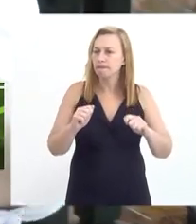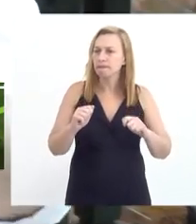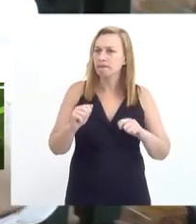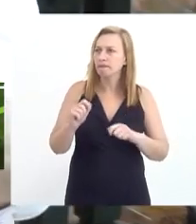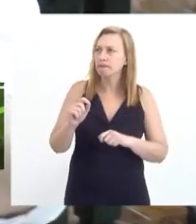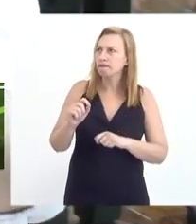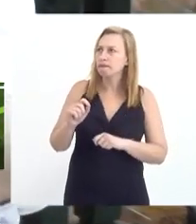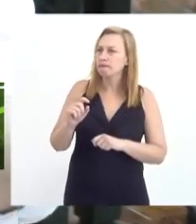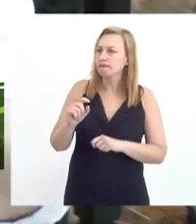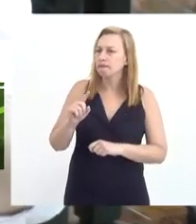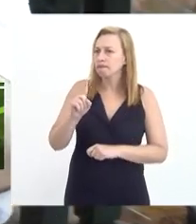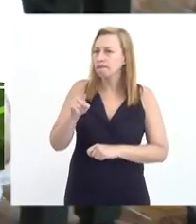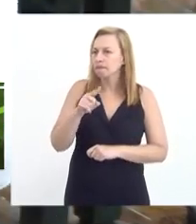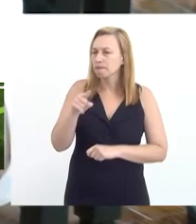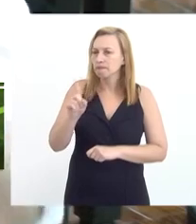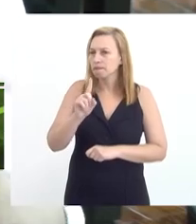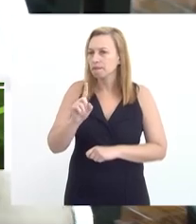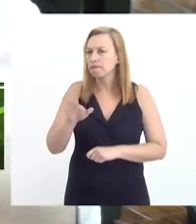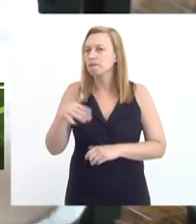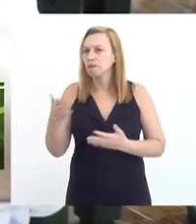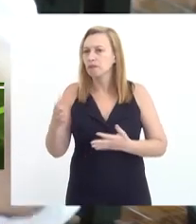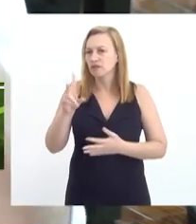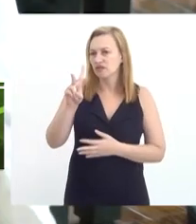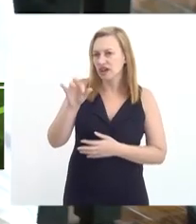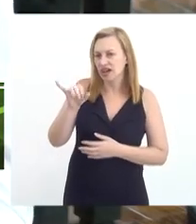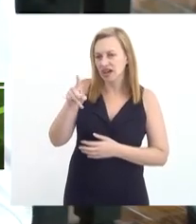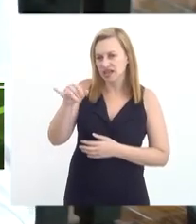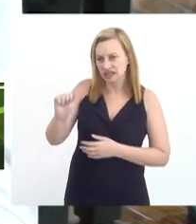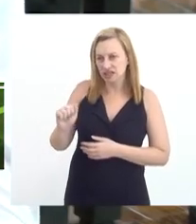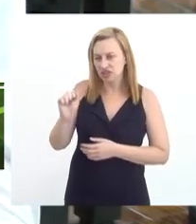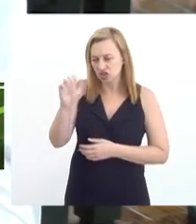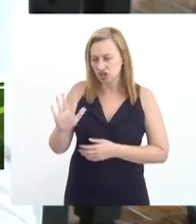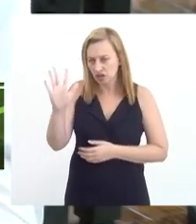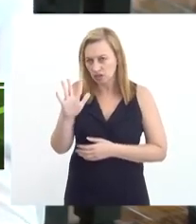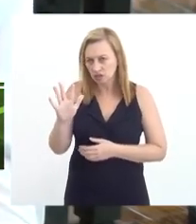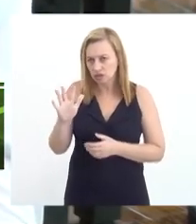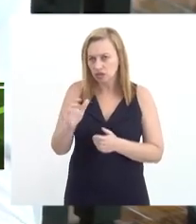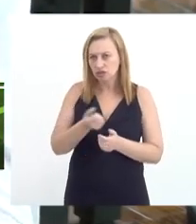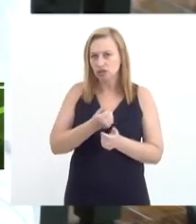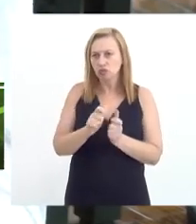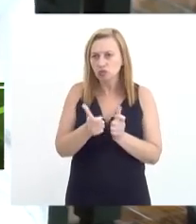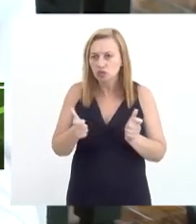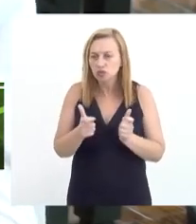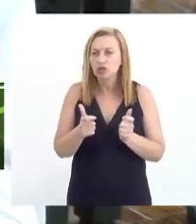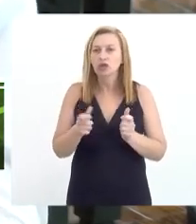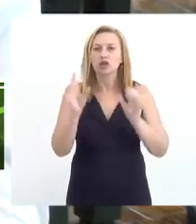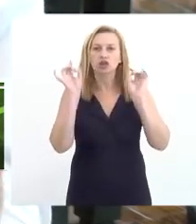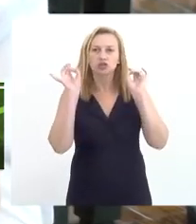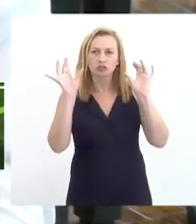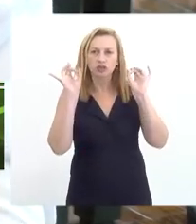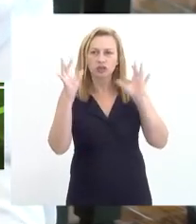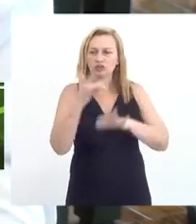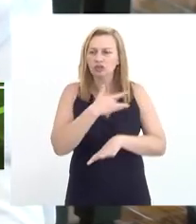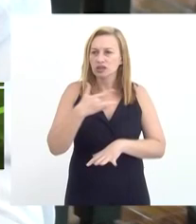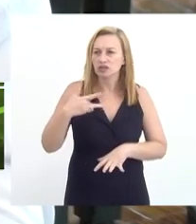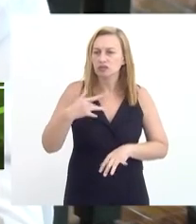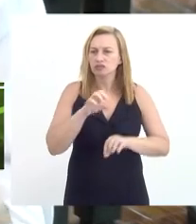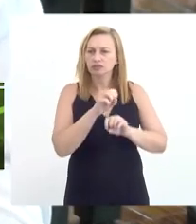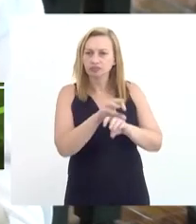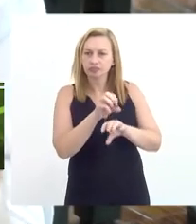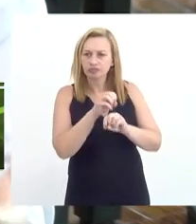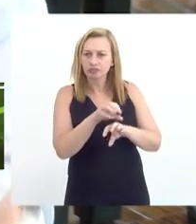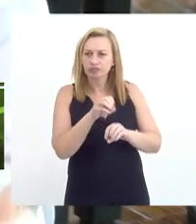corte De quando é a vacância Mas vacâncias em geral Que temos muitas acumuladas E em especial Na saúde e educação